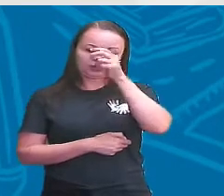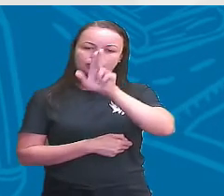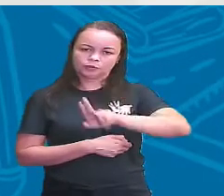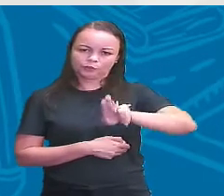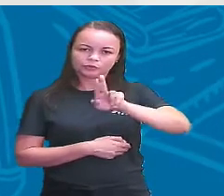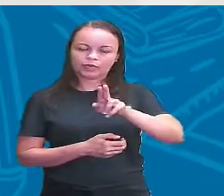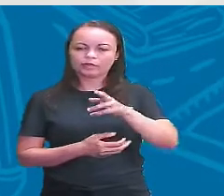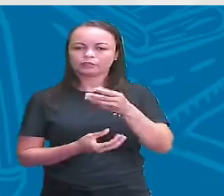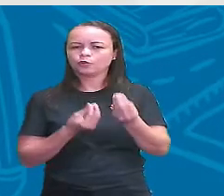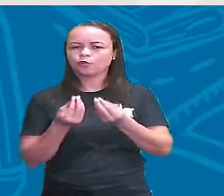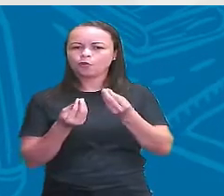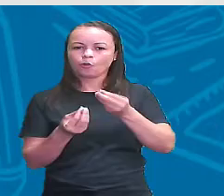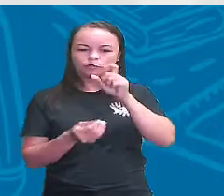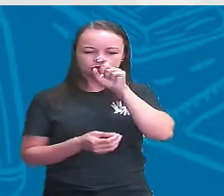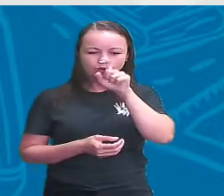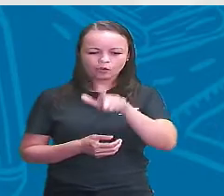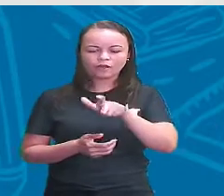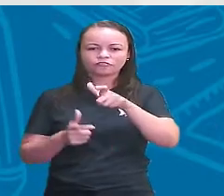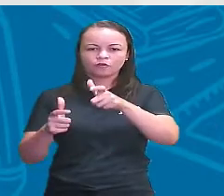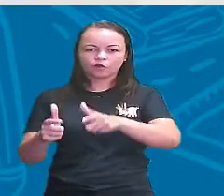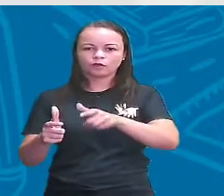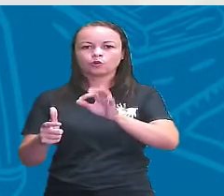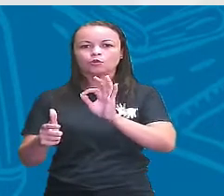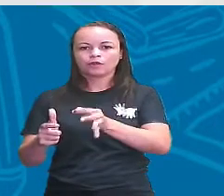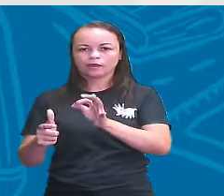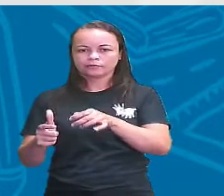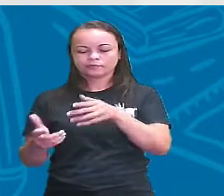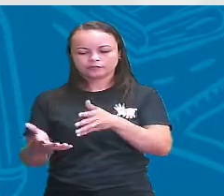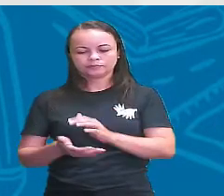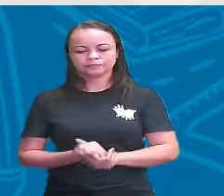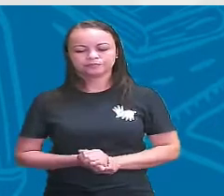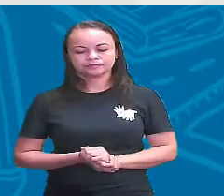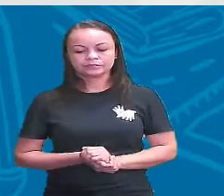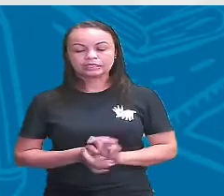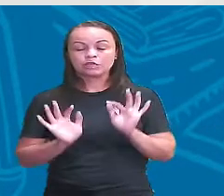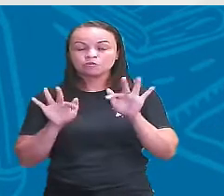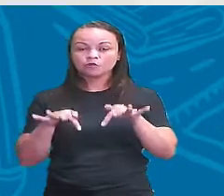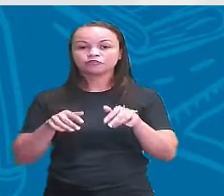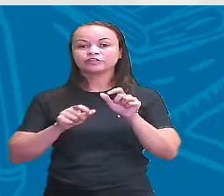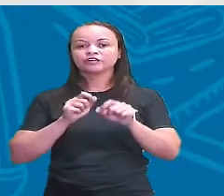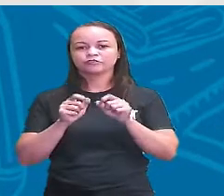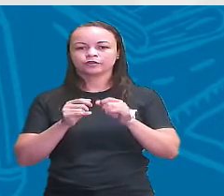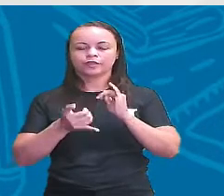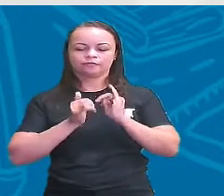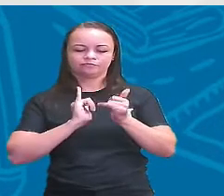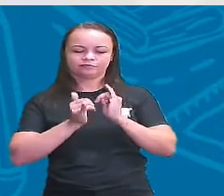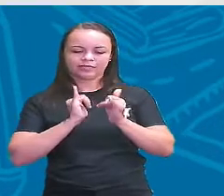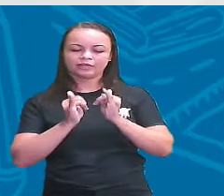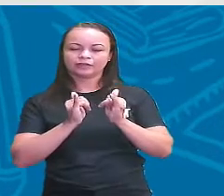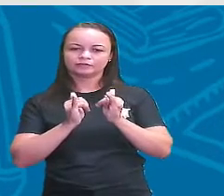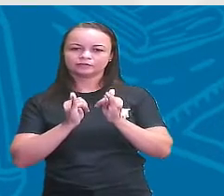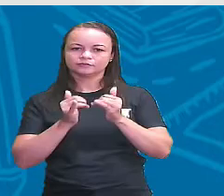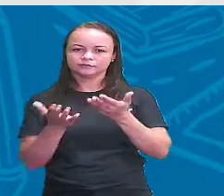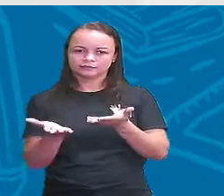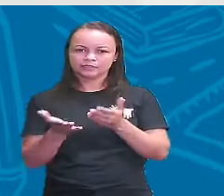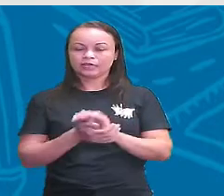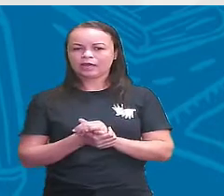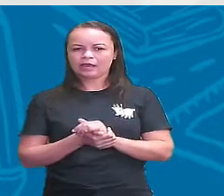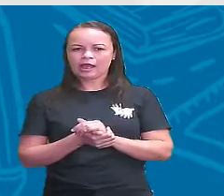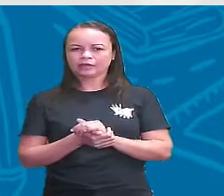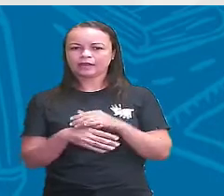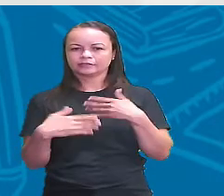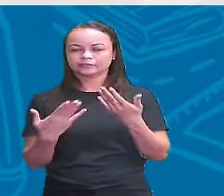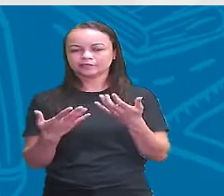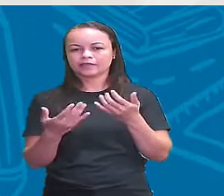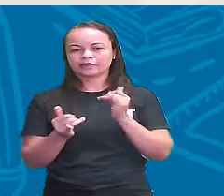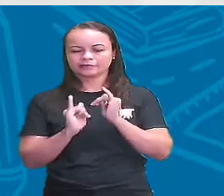como descartar as coisas que a gente utiliza. E por fim, a gente teve a internet. Graças à internet a gente está aqui agora. Algumas pessoas